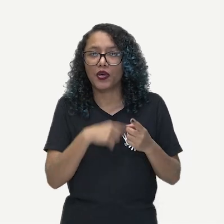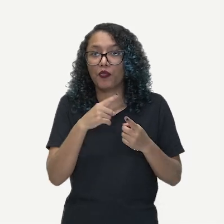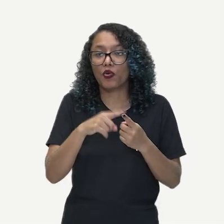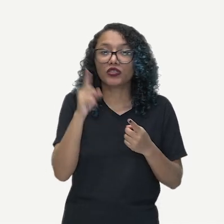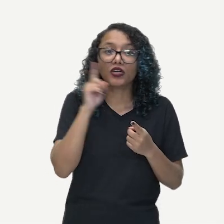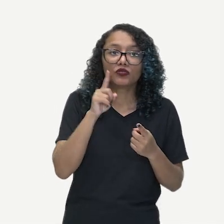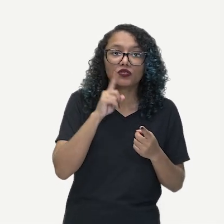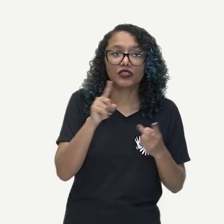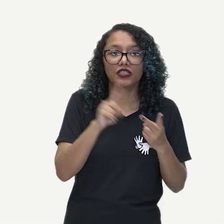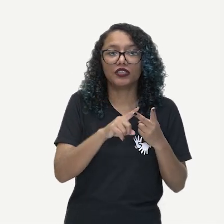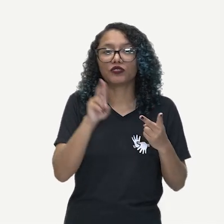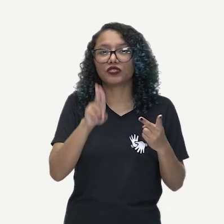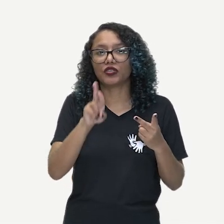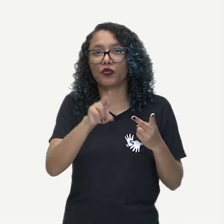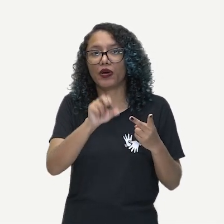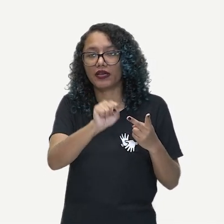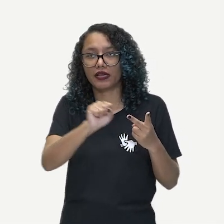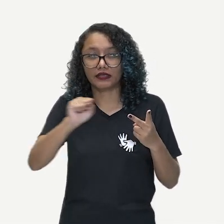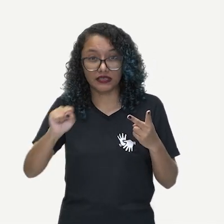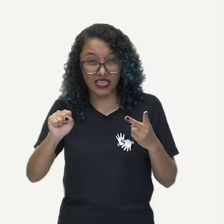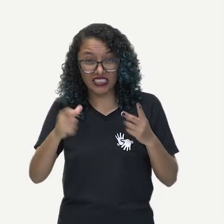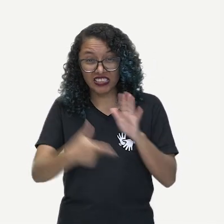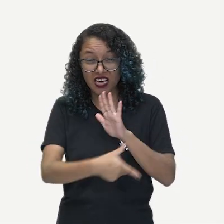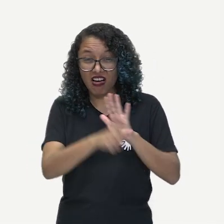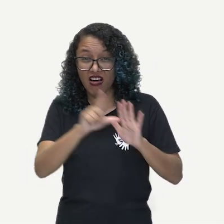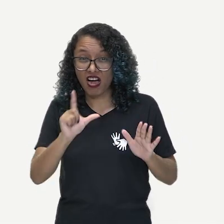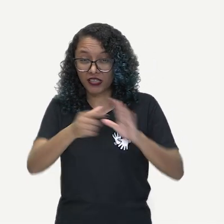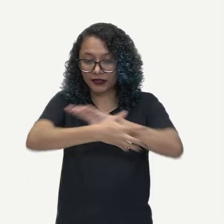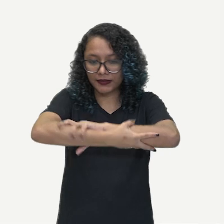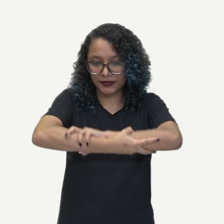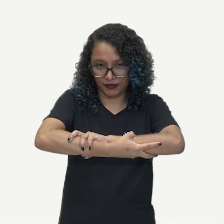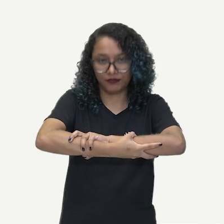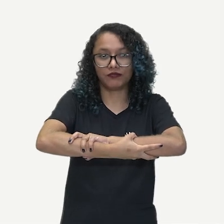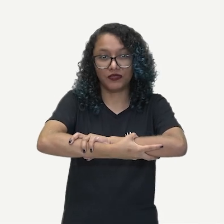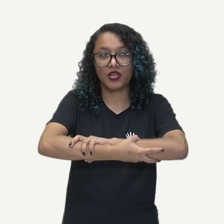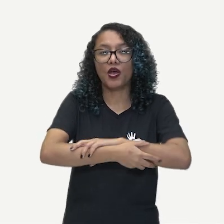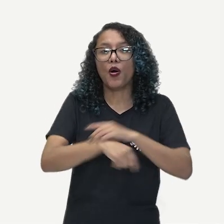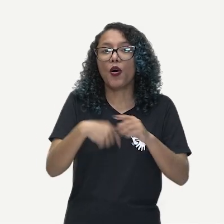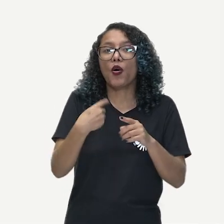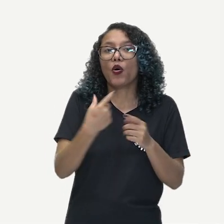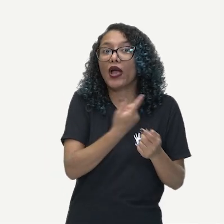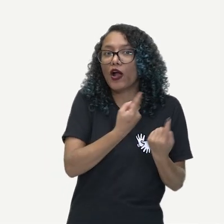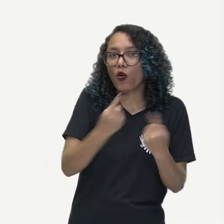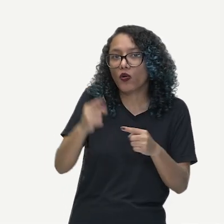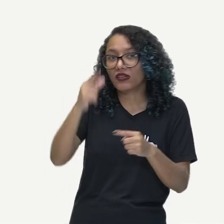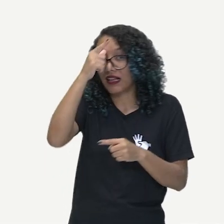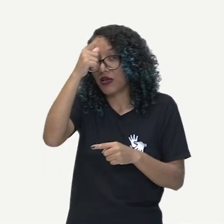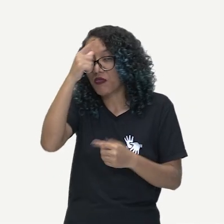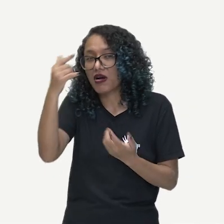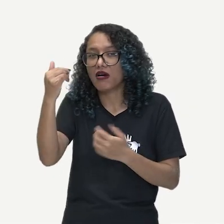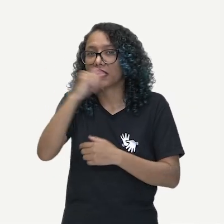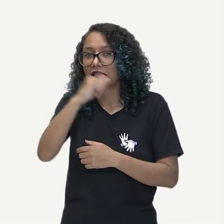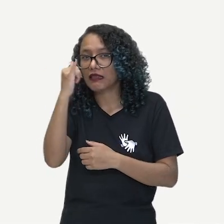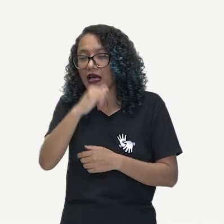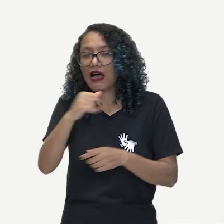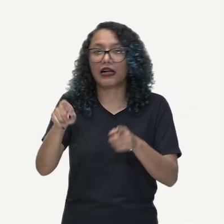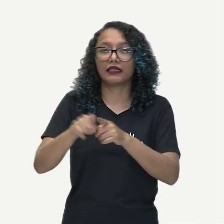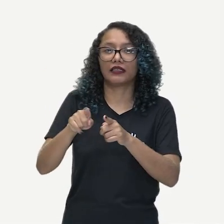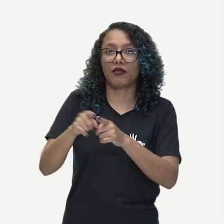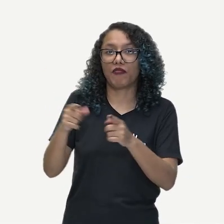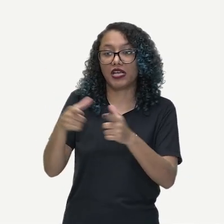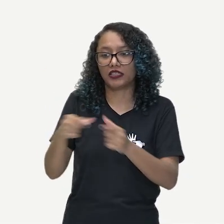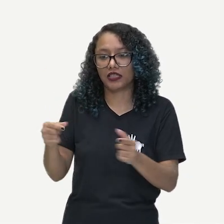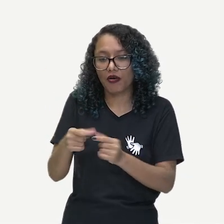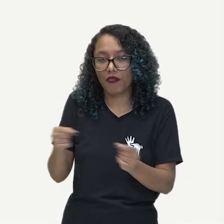Repúblicas Socialistas Soviéticas, que eram contra, né, a Alemanha, a Itália, o